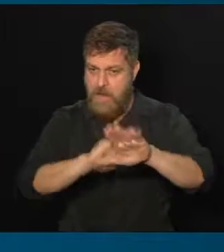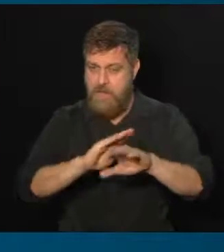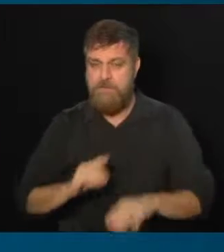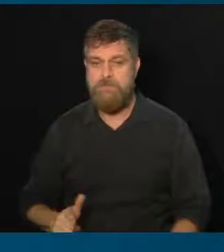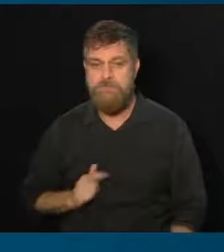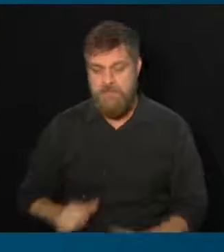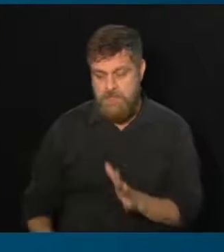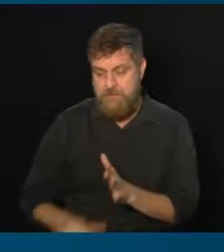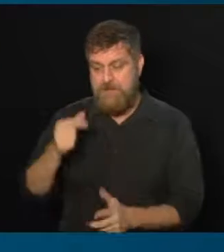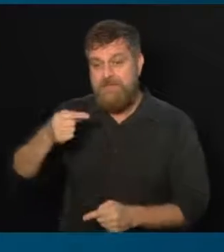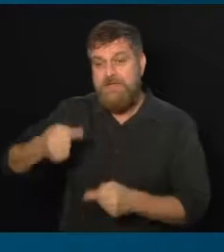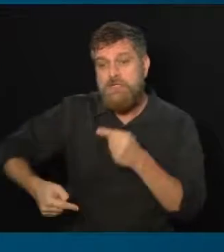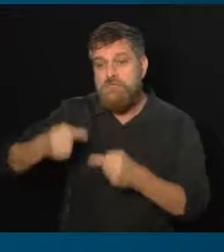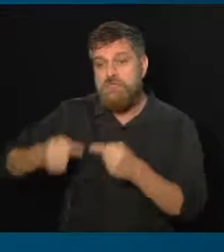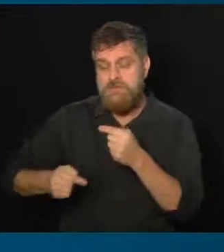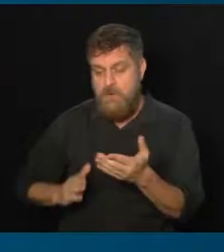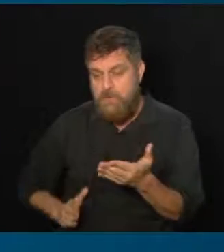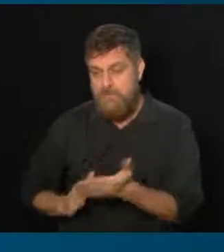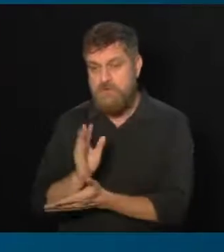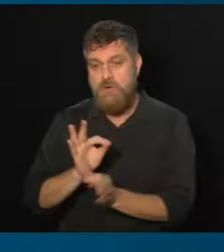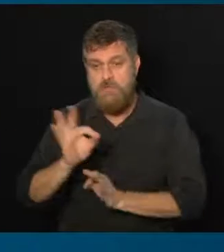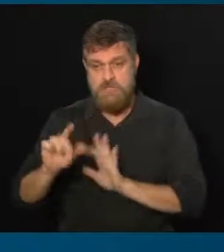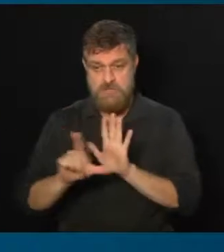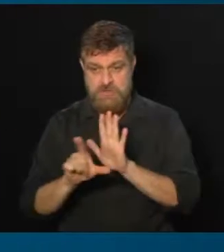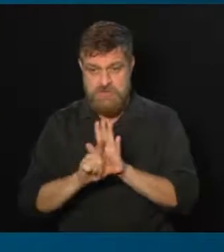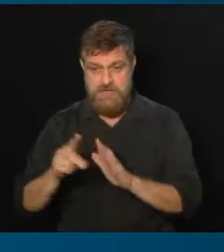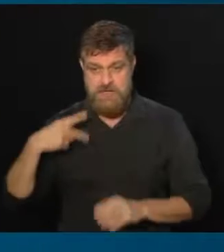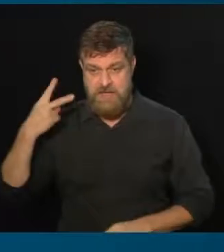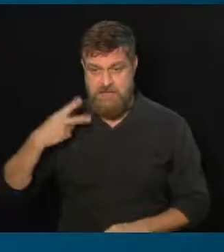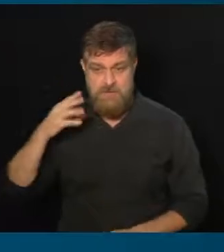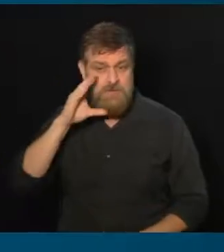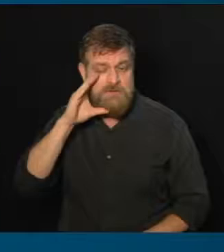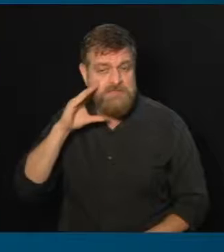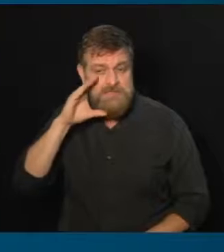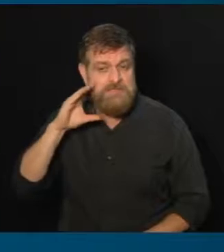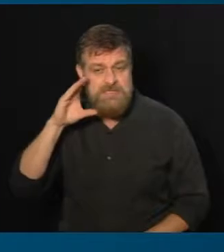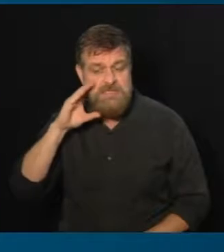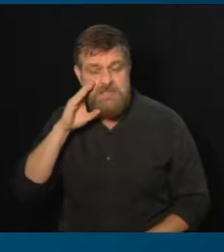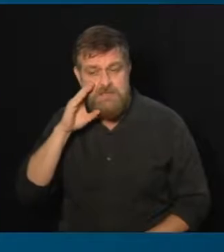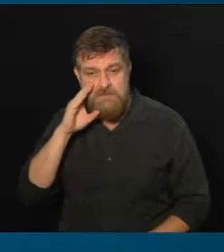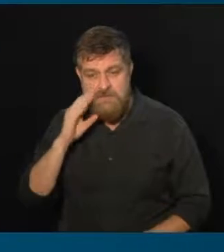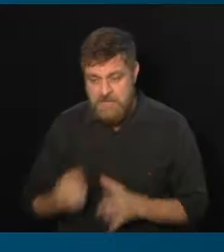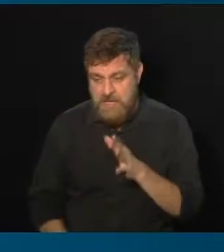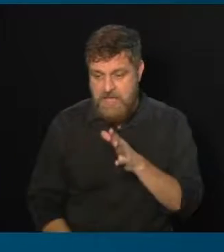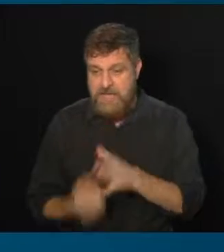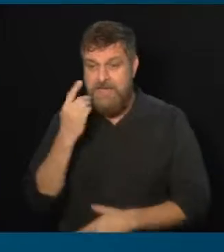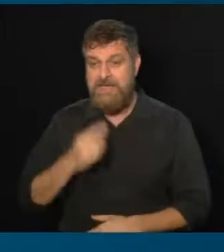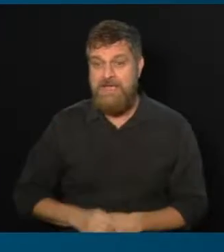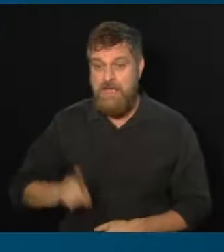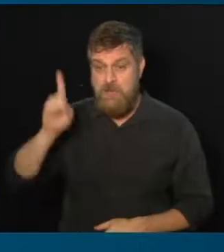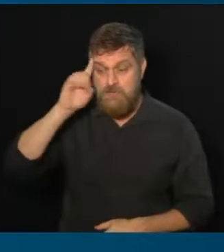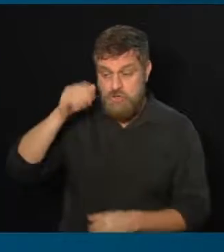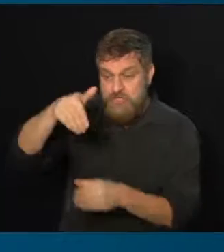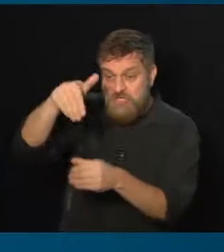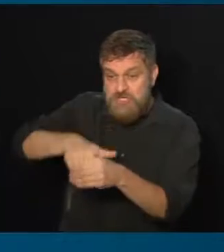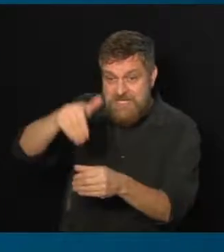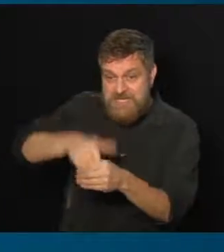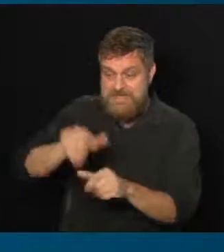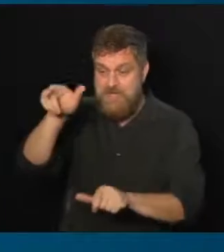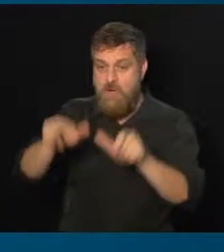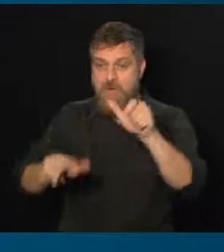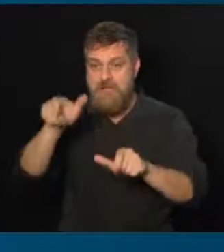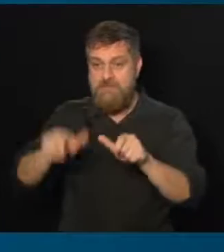primeira discussão, foi aprovado o projeto de lei de autoria do vereador Luiz Henrique Cirilo, que institui o passe livre em dias de eleições